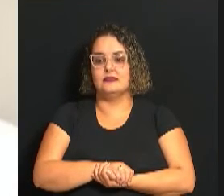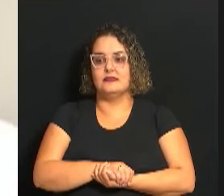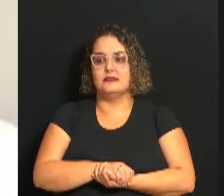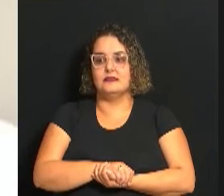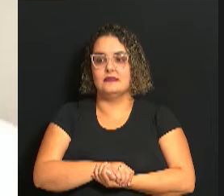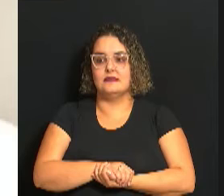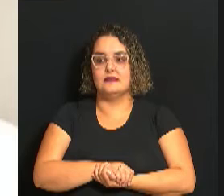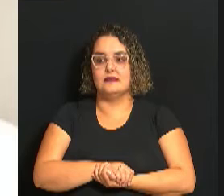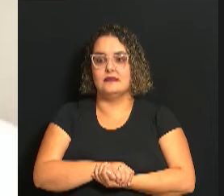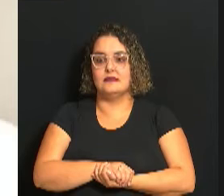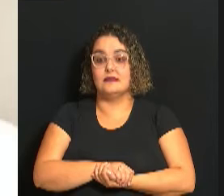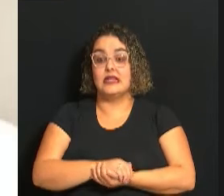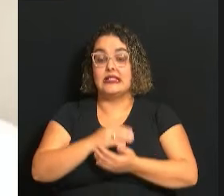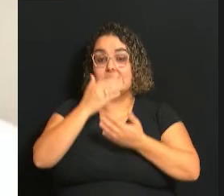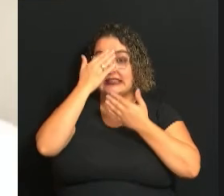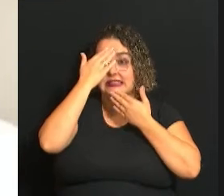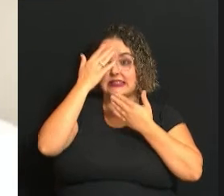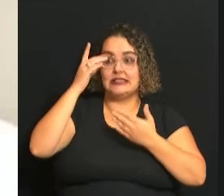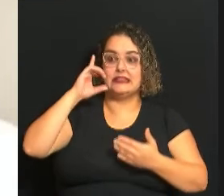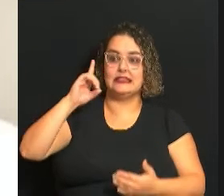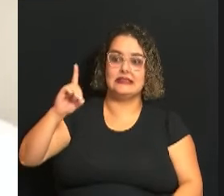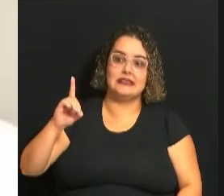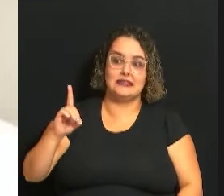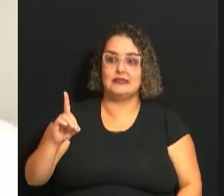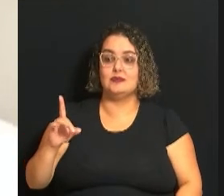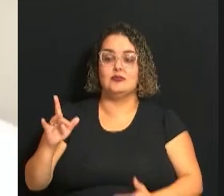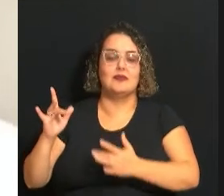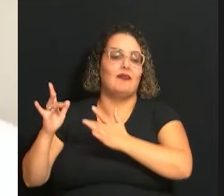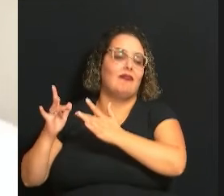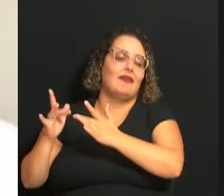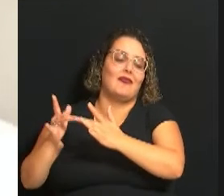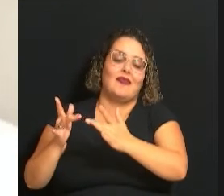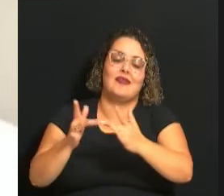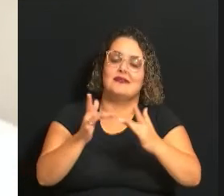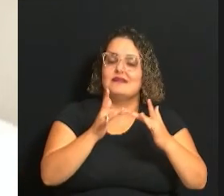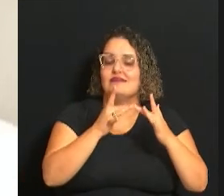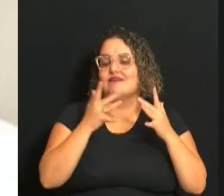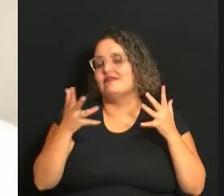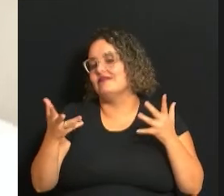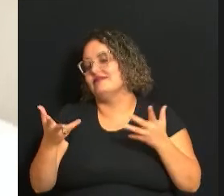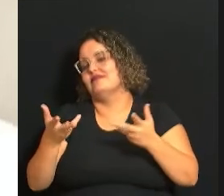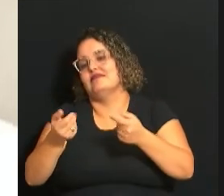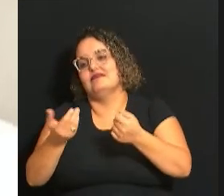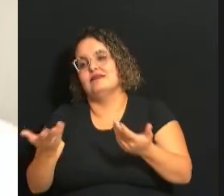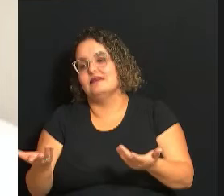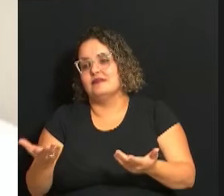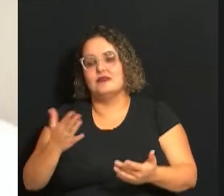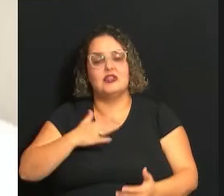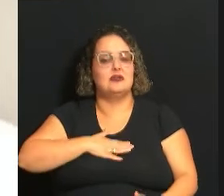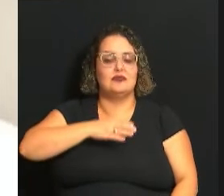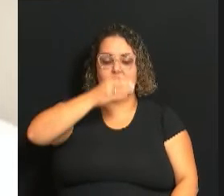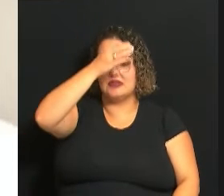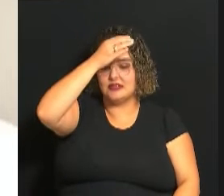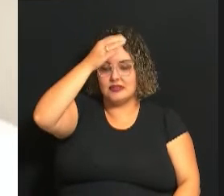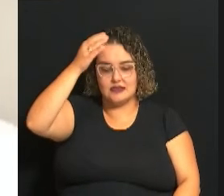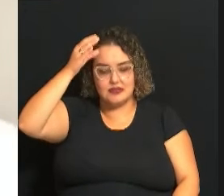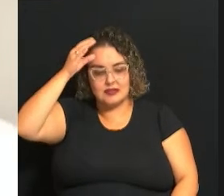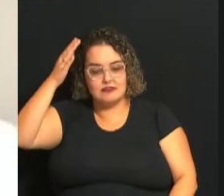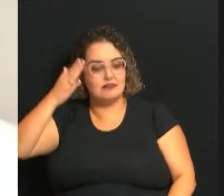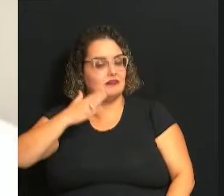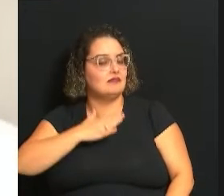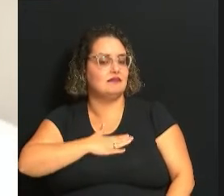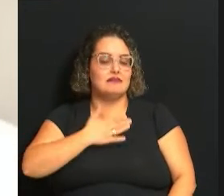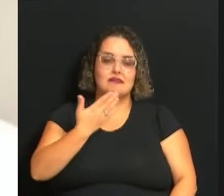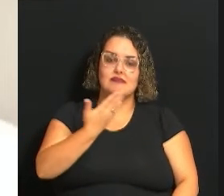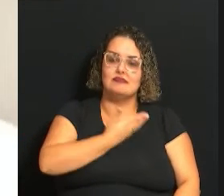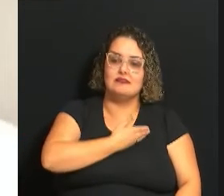Olha, graças a Deus, eu tenho uma rede de contatos, Viviane, maravilhosa, até por conta dos meus clientes, que acabam se tornando os meus amigos, a gente